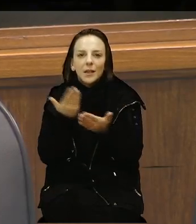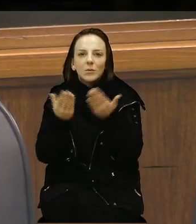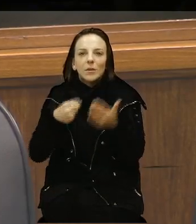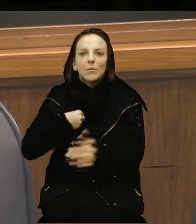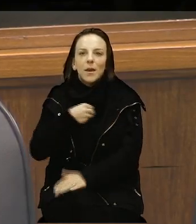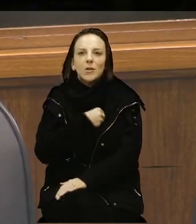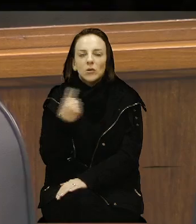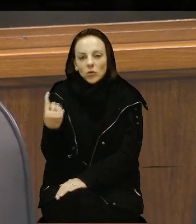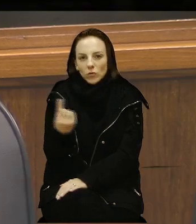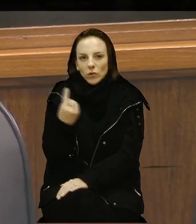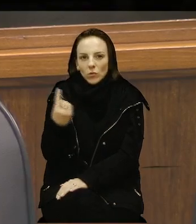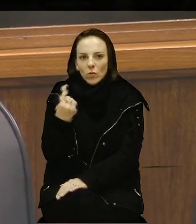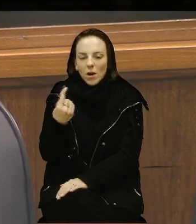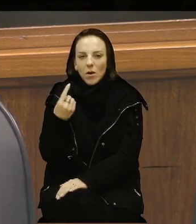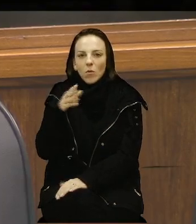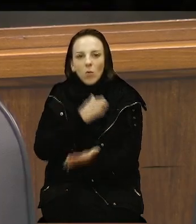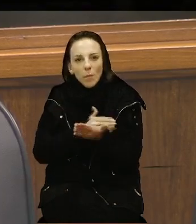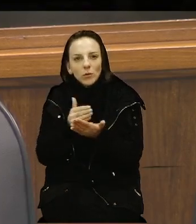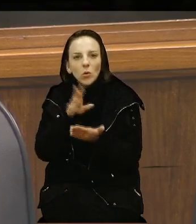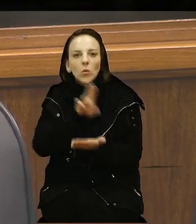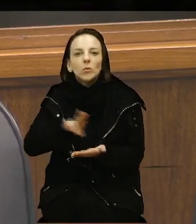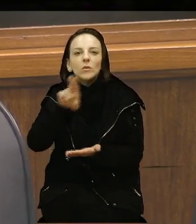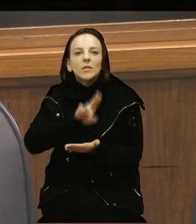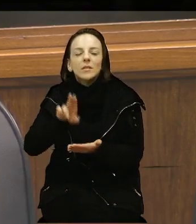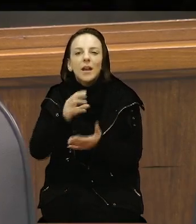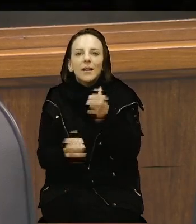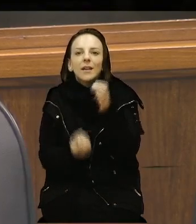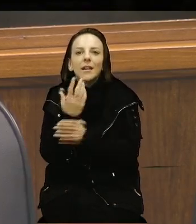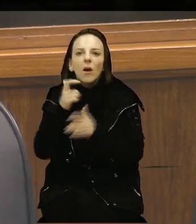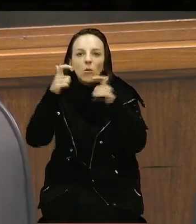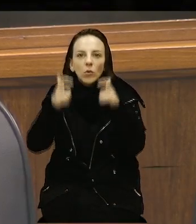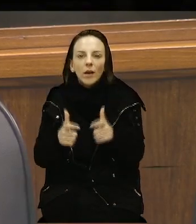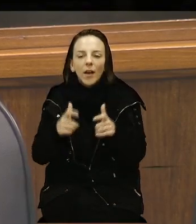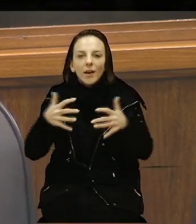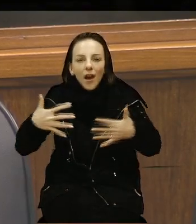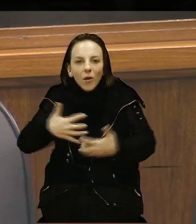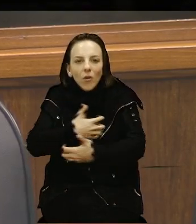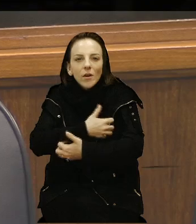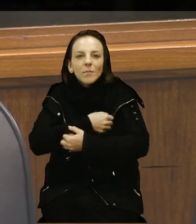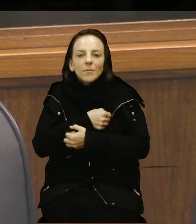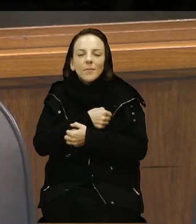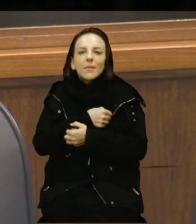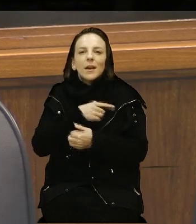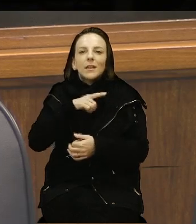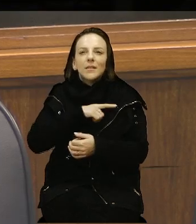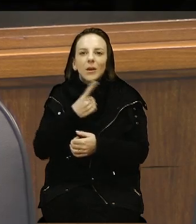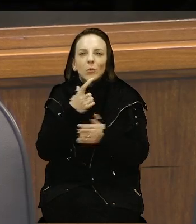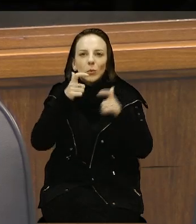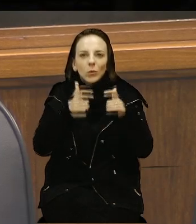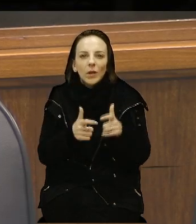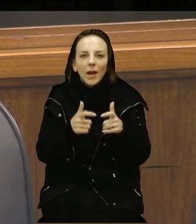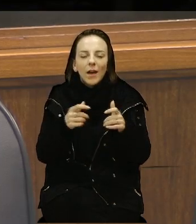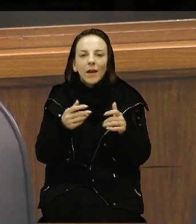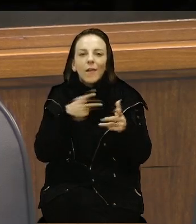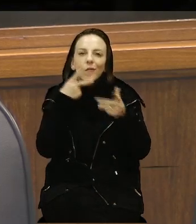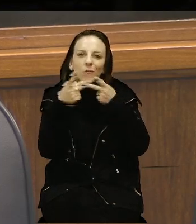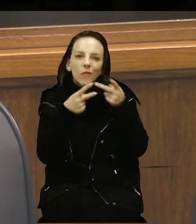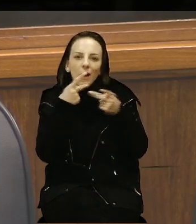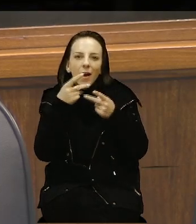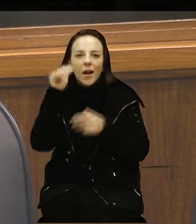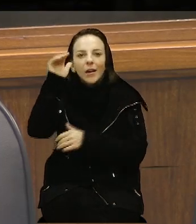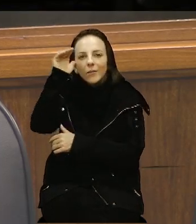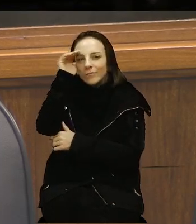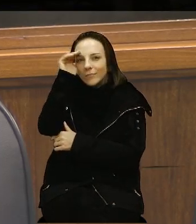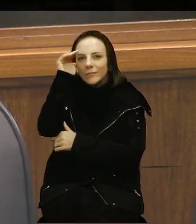passou a ser utilizado no sentido de criar um espaço acolhedor, possibilitando um espaço de fala e escuta em grupo